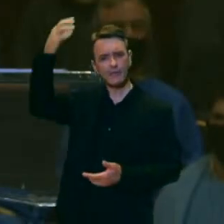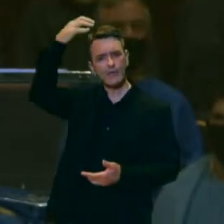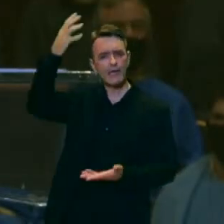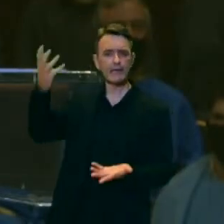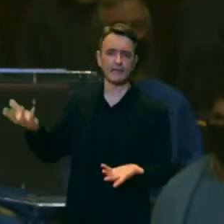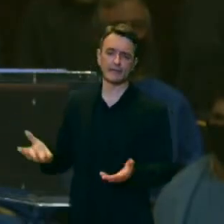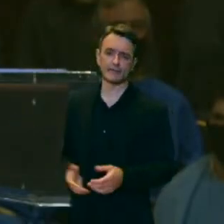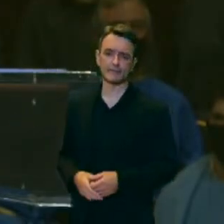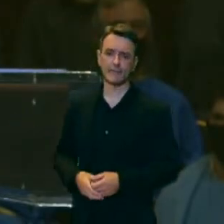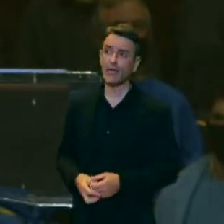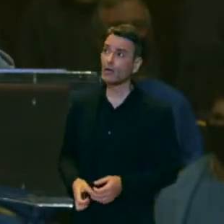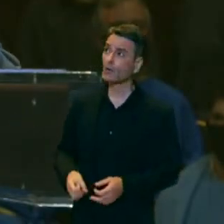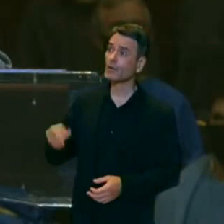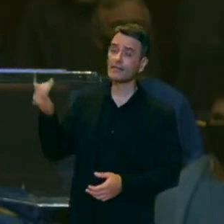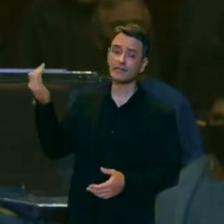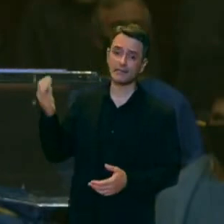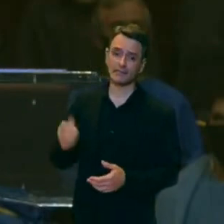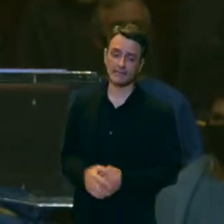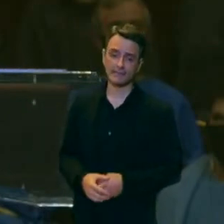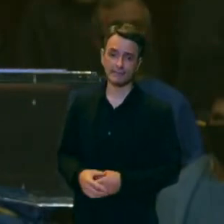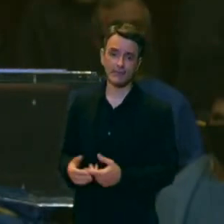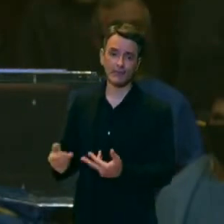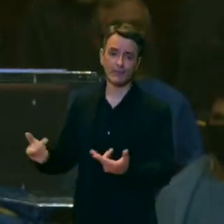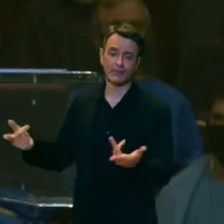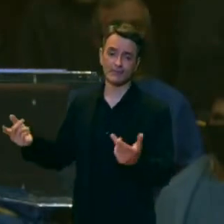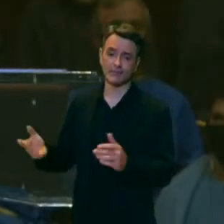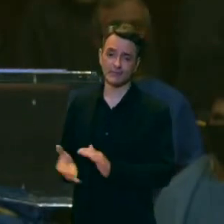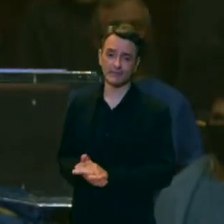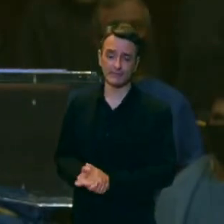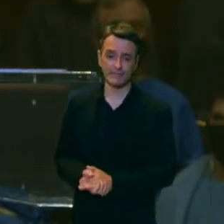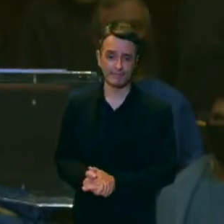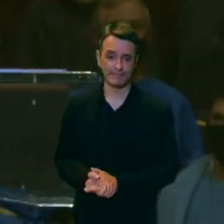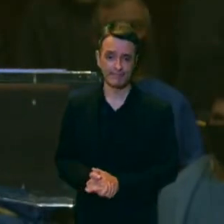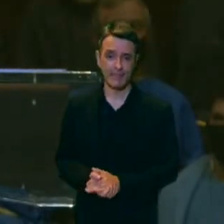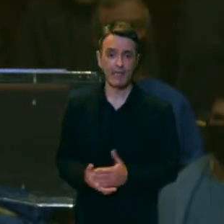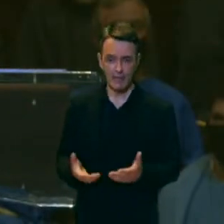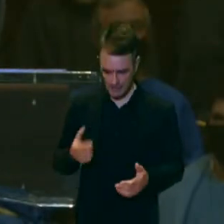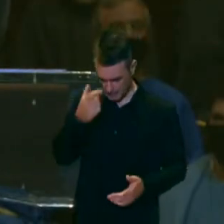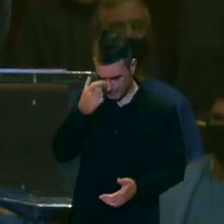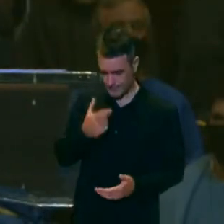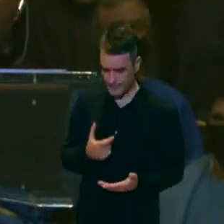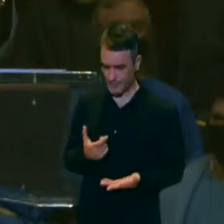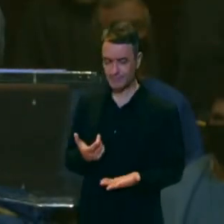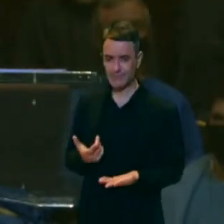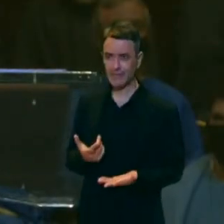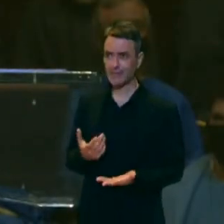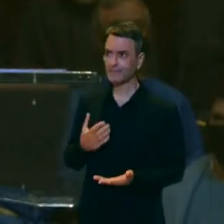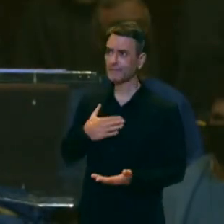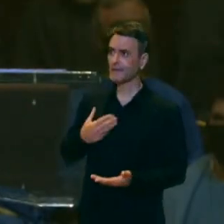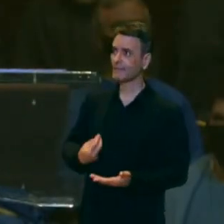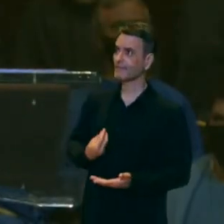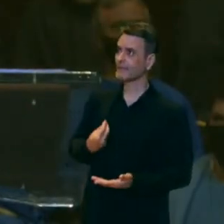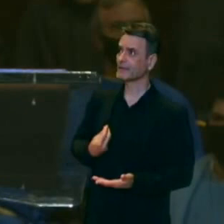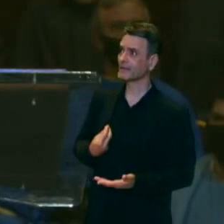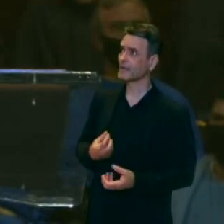Mas, olha um pouquinho para você, quantos têm sido os sinais de Deus na sua vida?